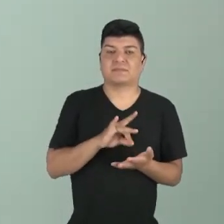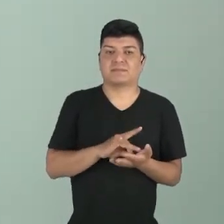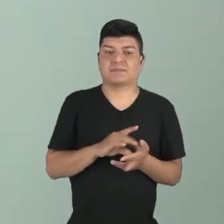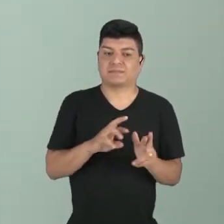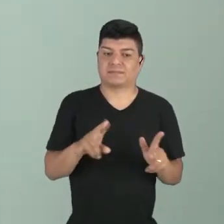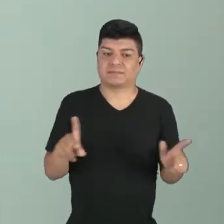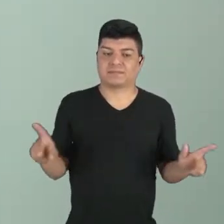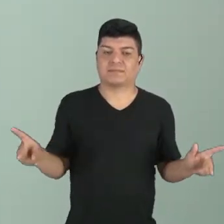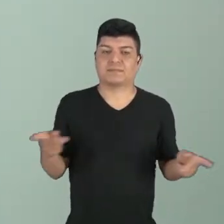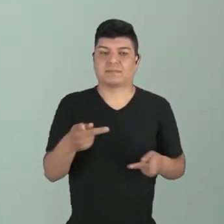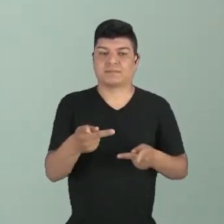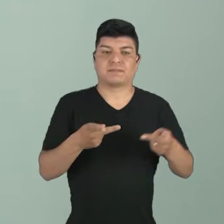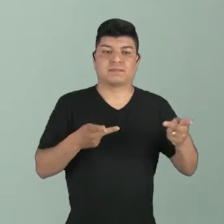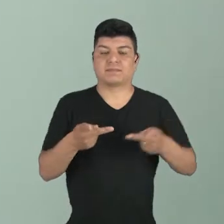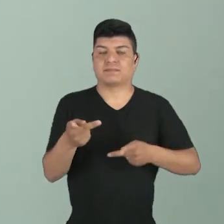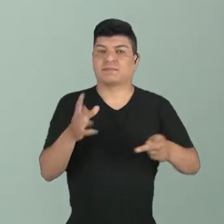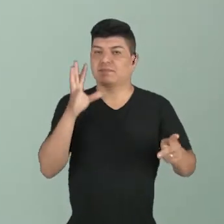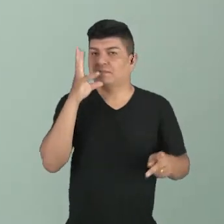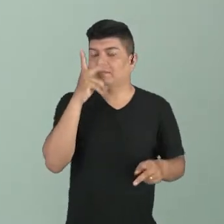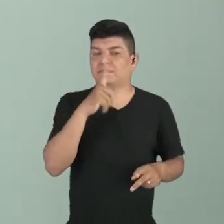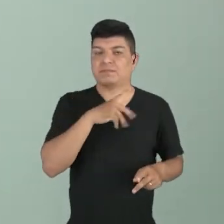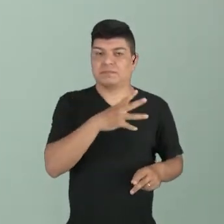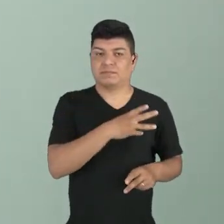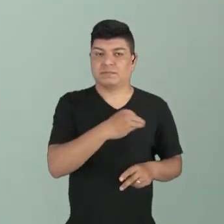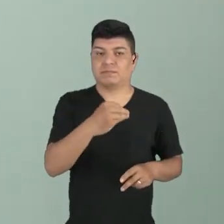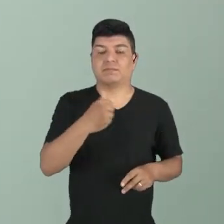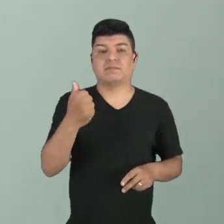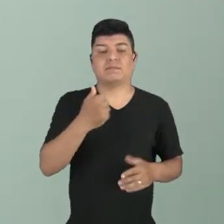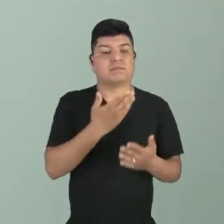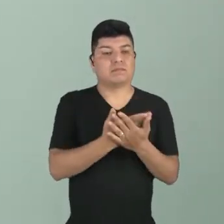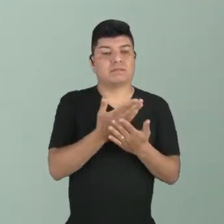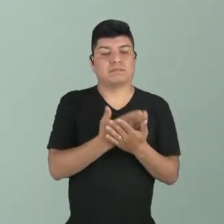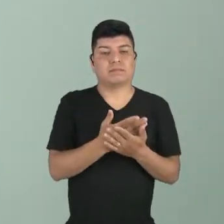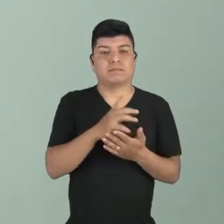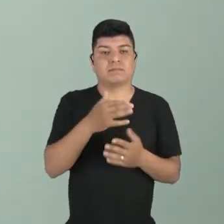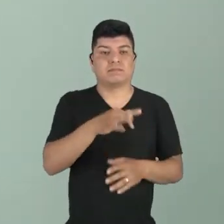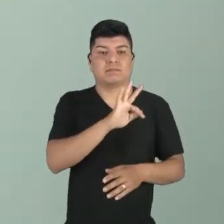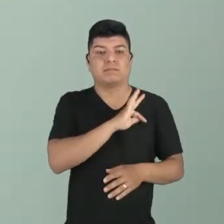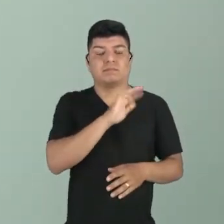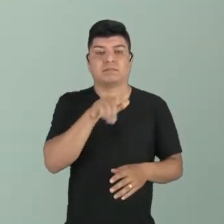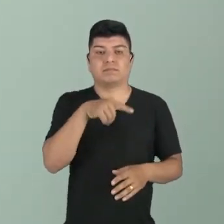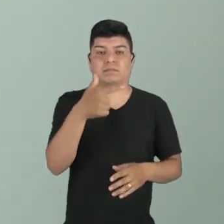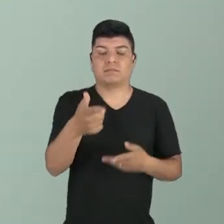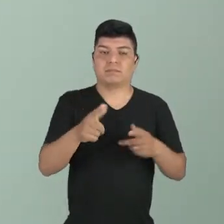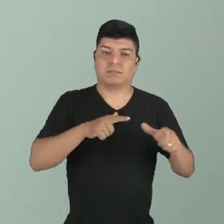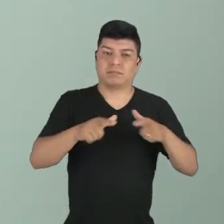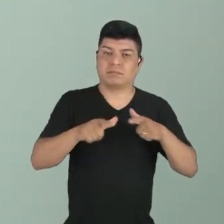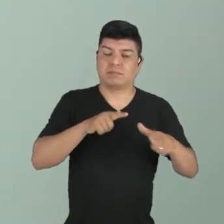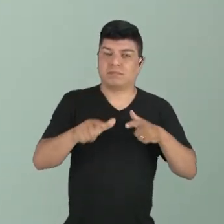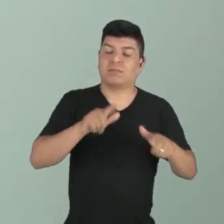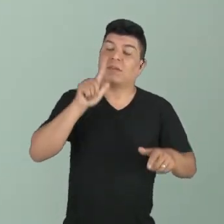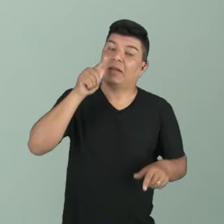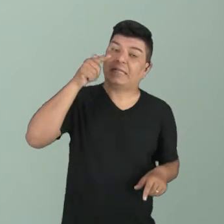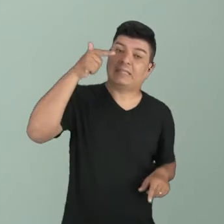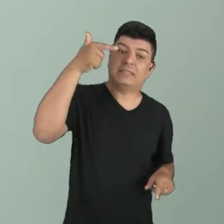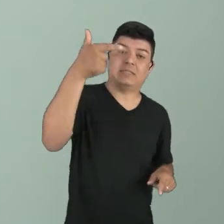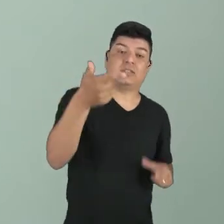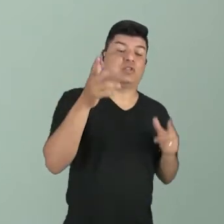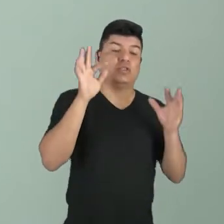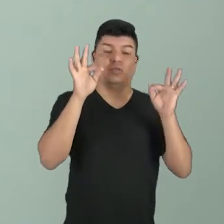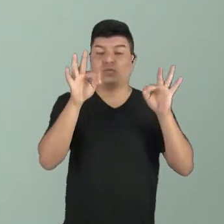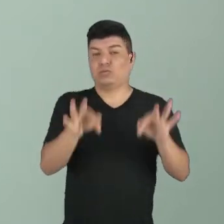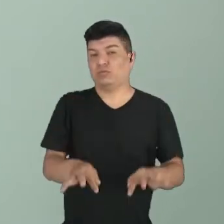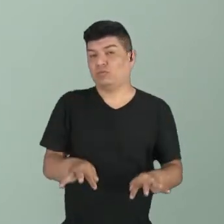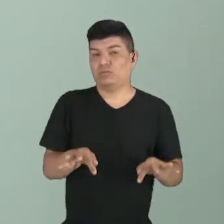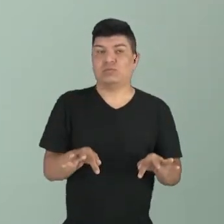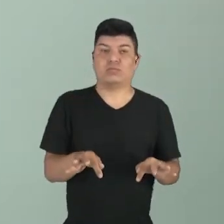diferente planeja-se a longo prazo tem filho primeiramente estudar a faculdade trabalho e depois né em